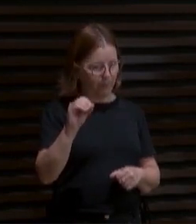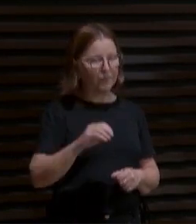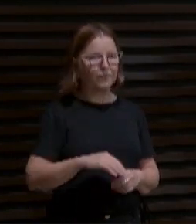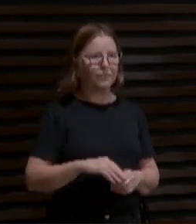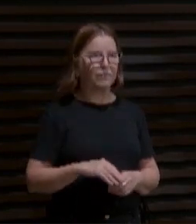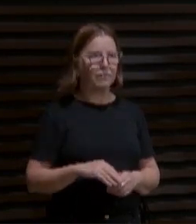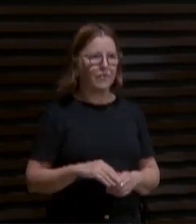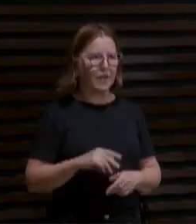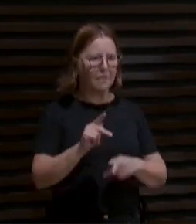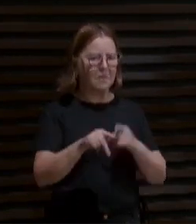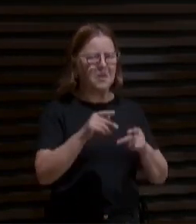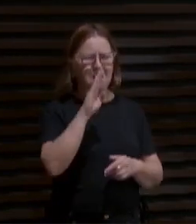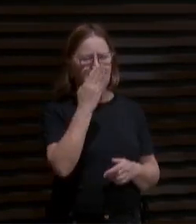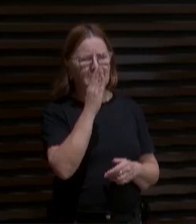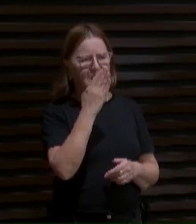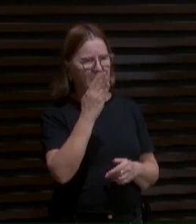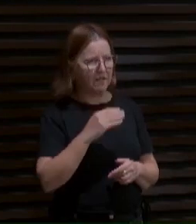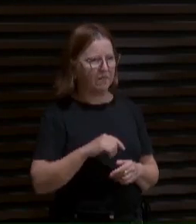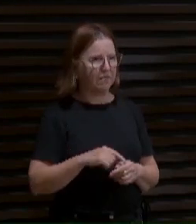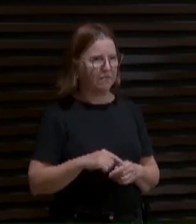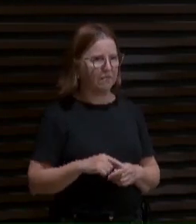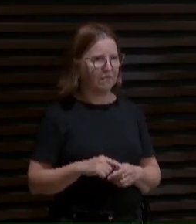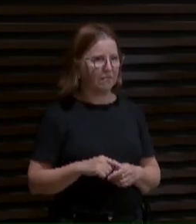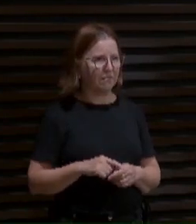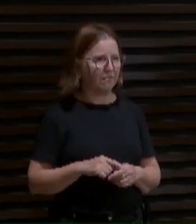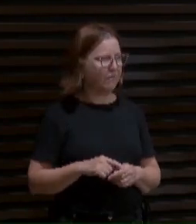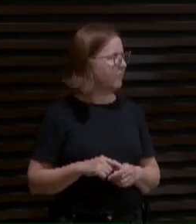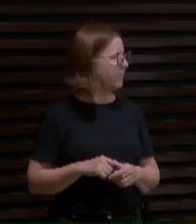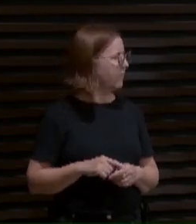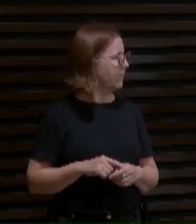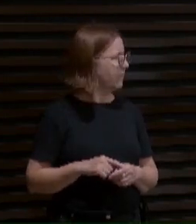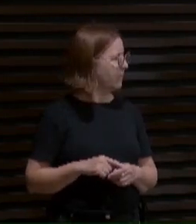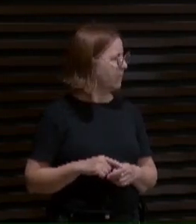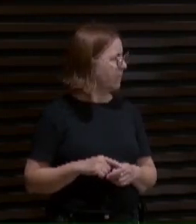Traidores. Por que os casamentos não podem viver mais?